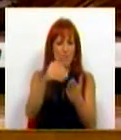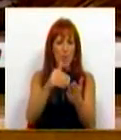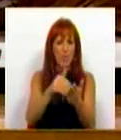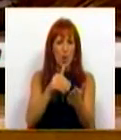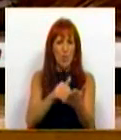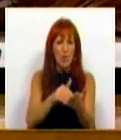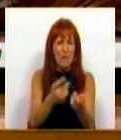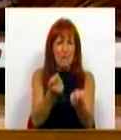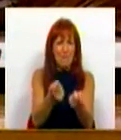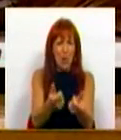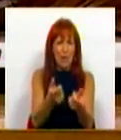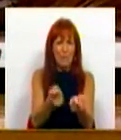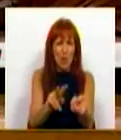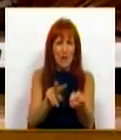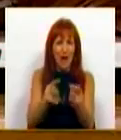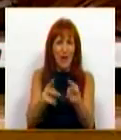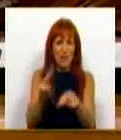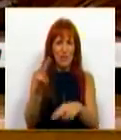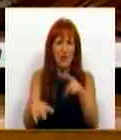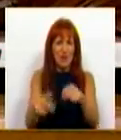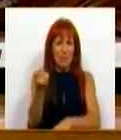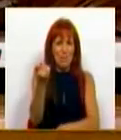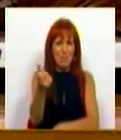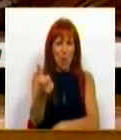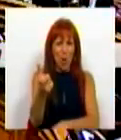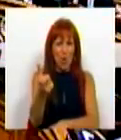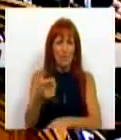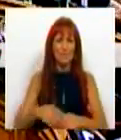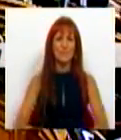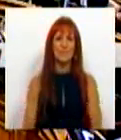introduzido tão poucas alterações fiscais.